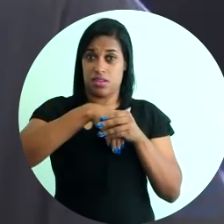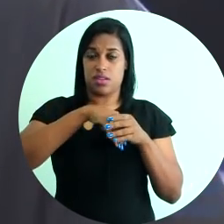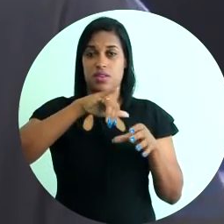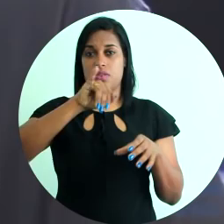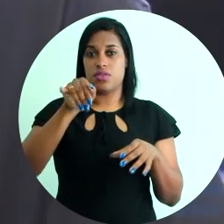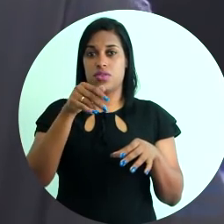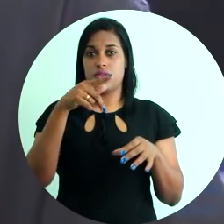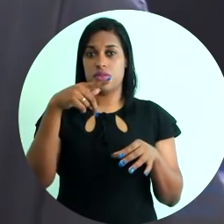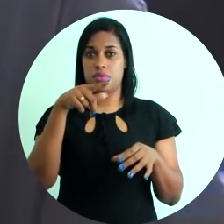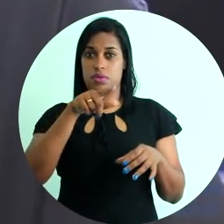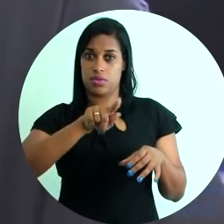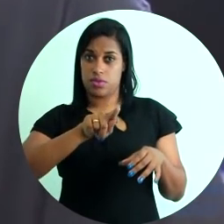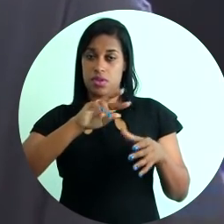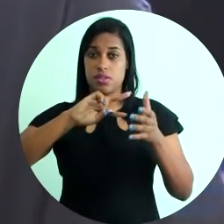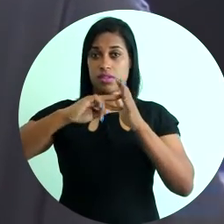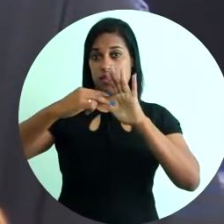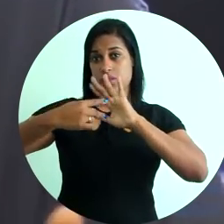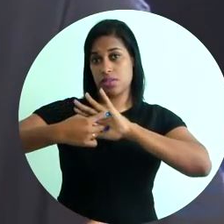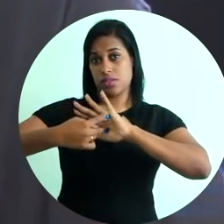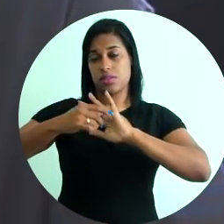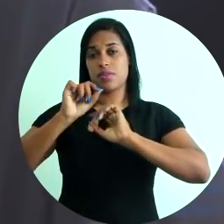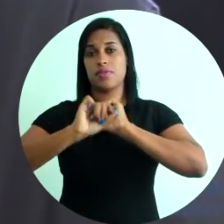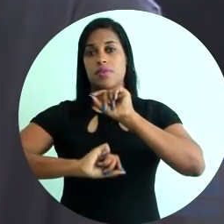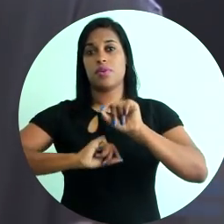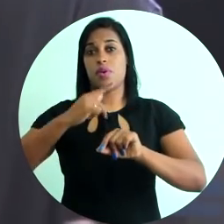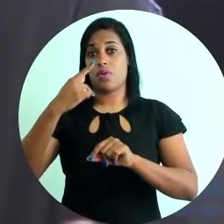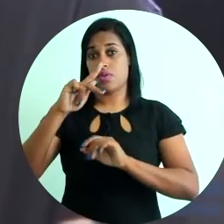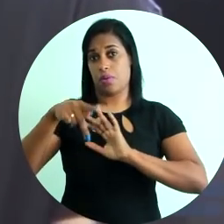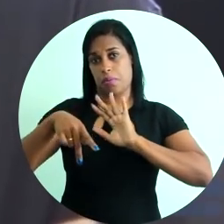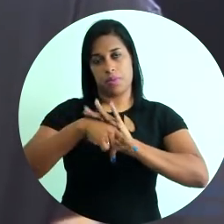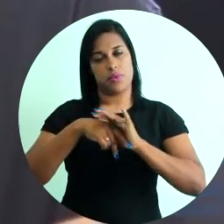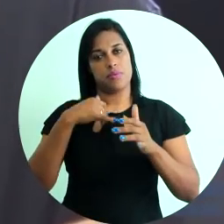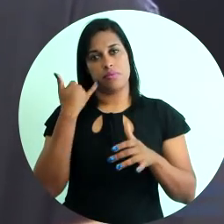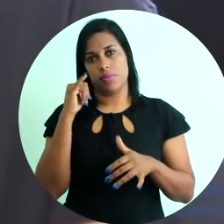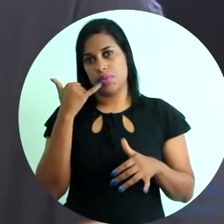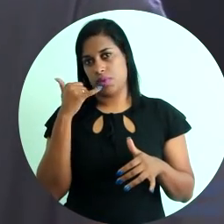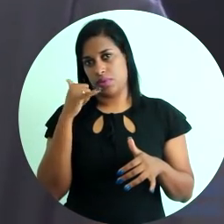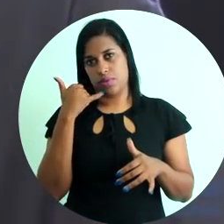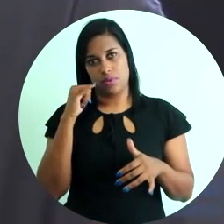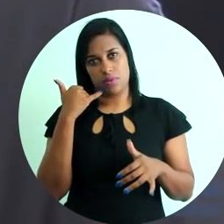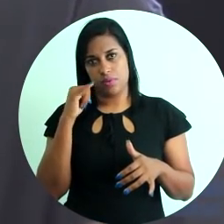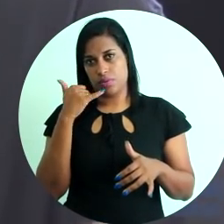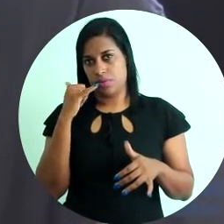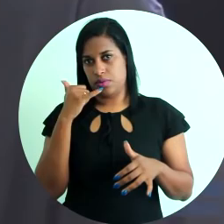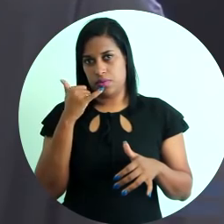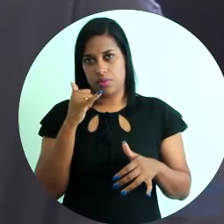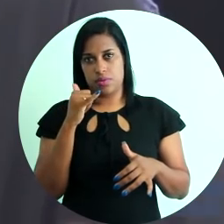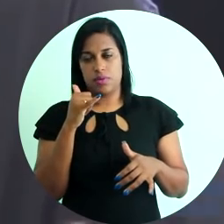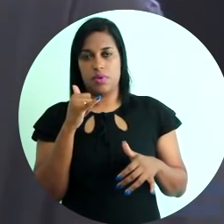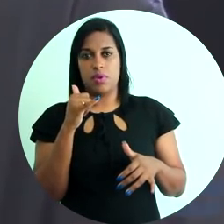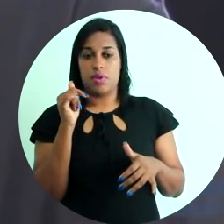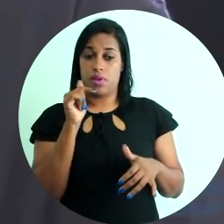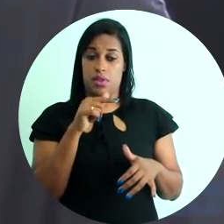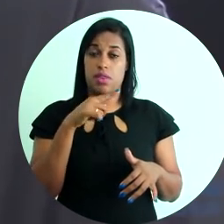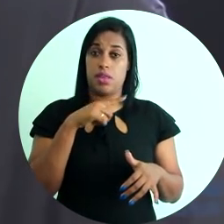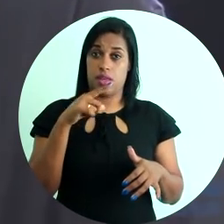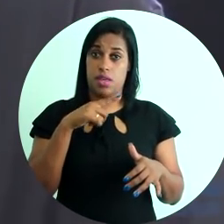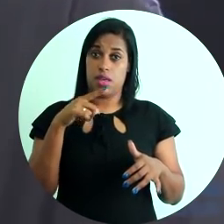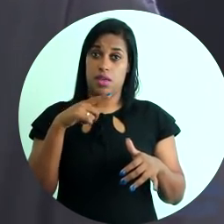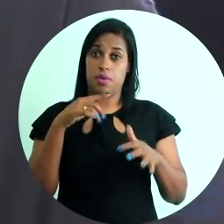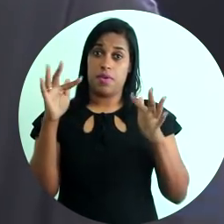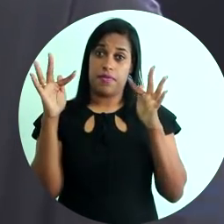formato JPG, significa que o seu próprio celular, o algoritmo dele lá teve uma